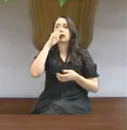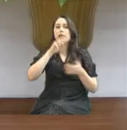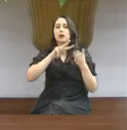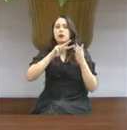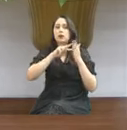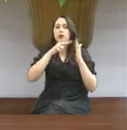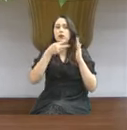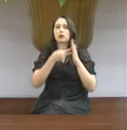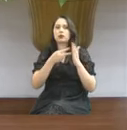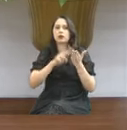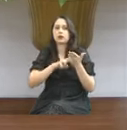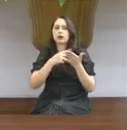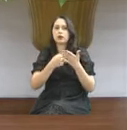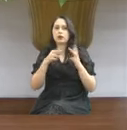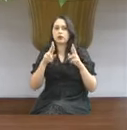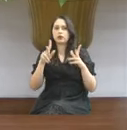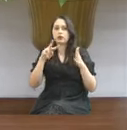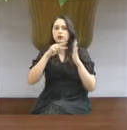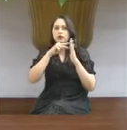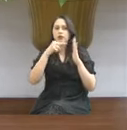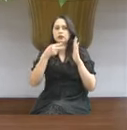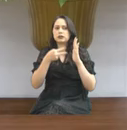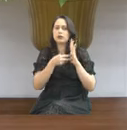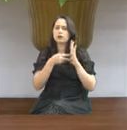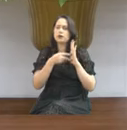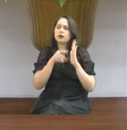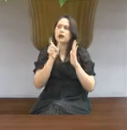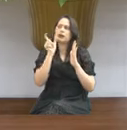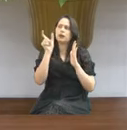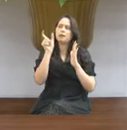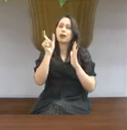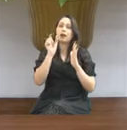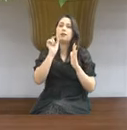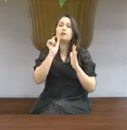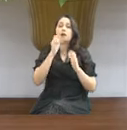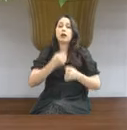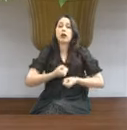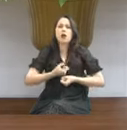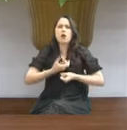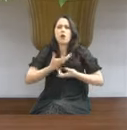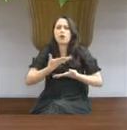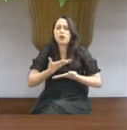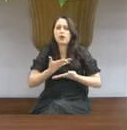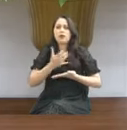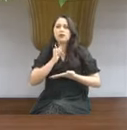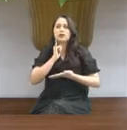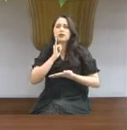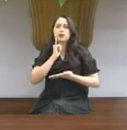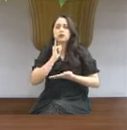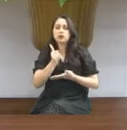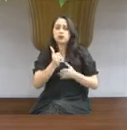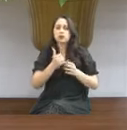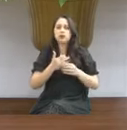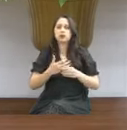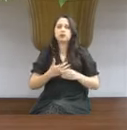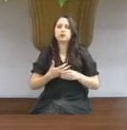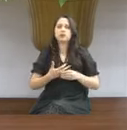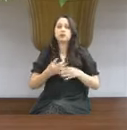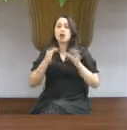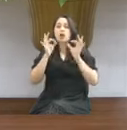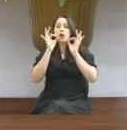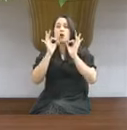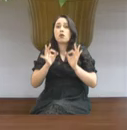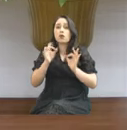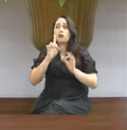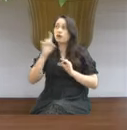homologia significa aquilo que eu confesso e digo e ratifico o que